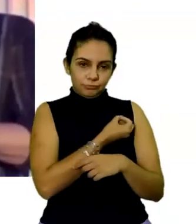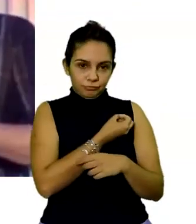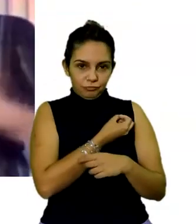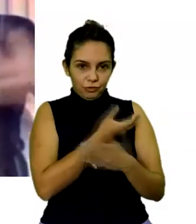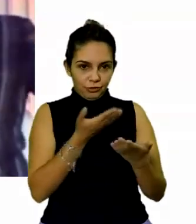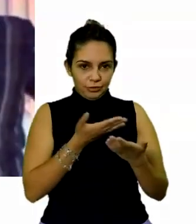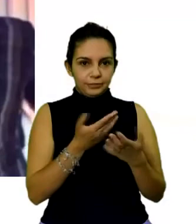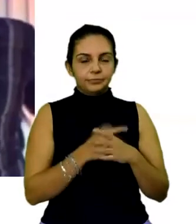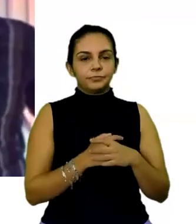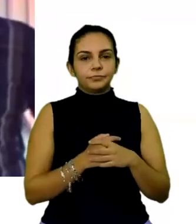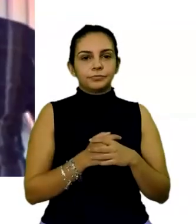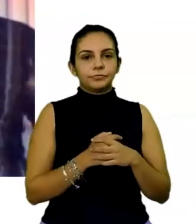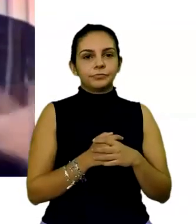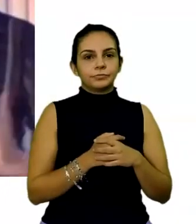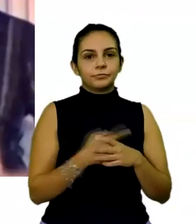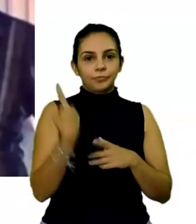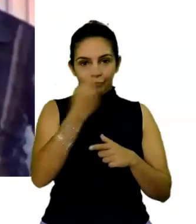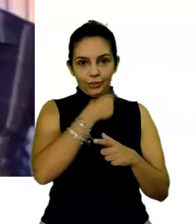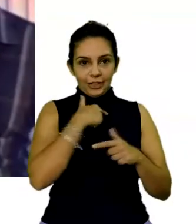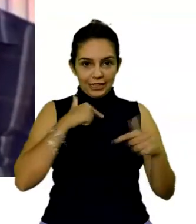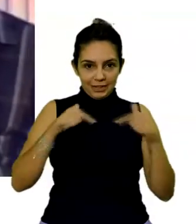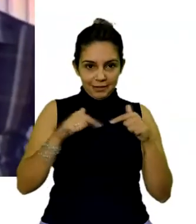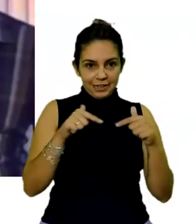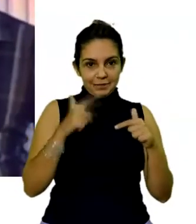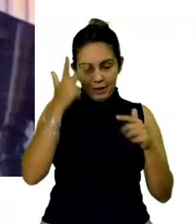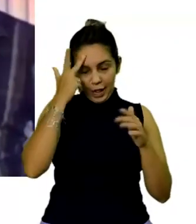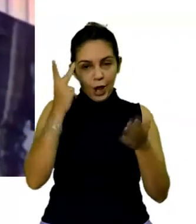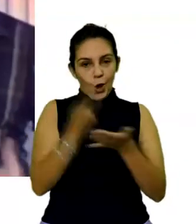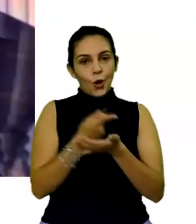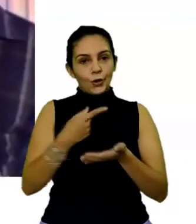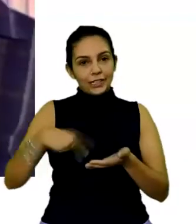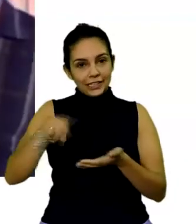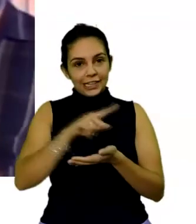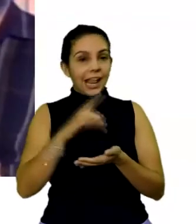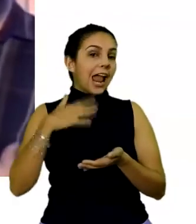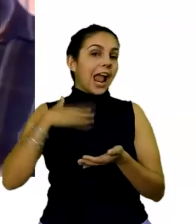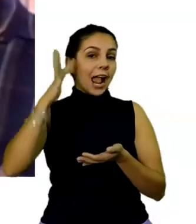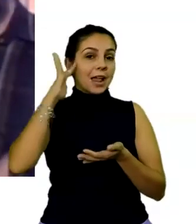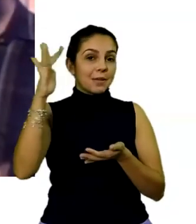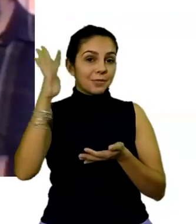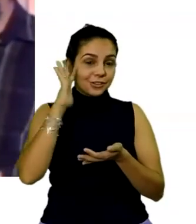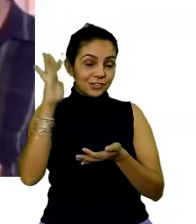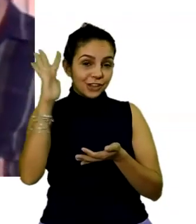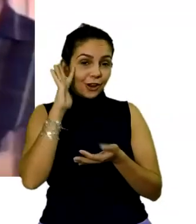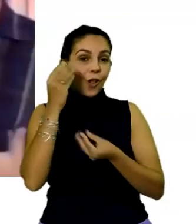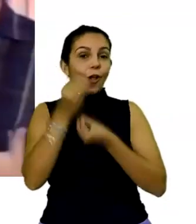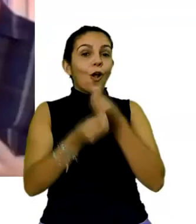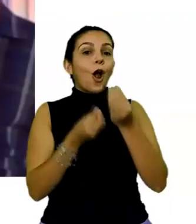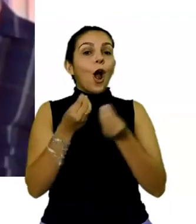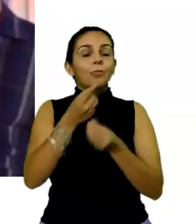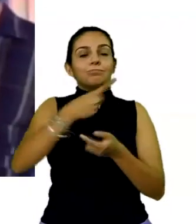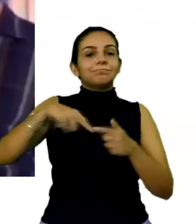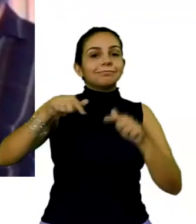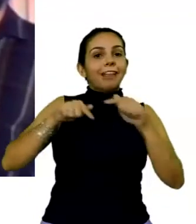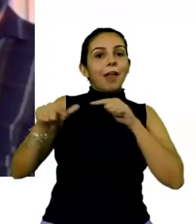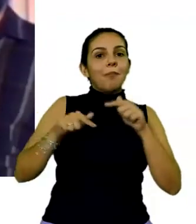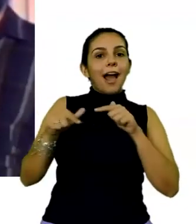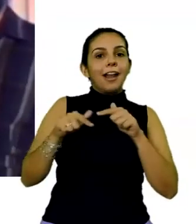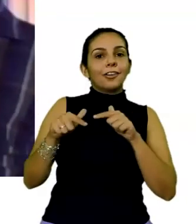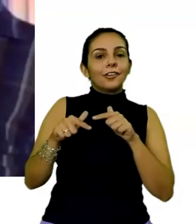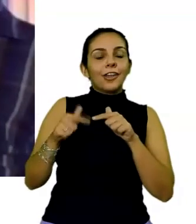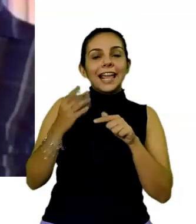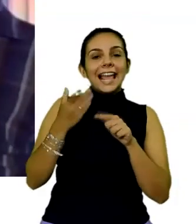dentro do Tauá, nós estamos em uma operação enorme para isso tudo acontecer. Você imagina o tamanho da operação que é para o